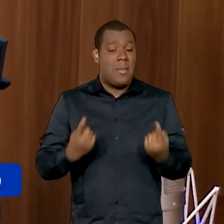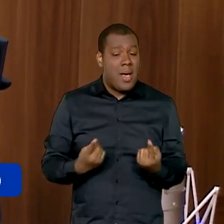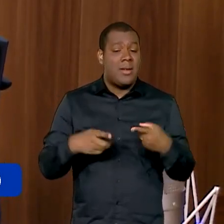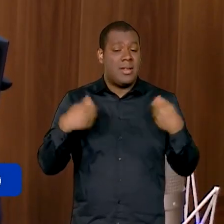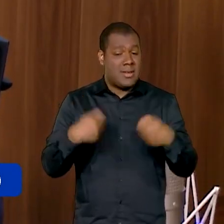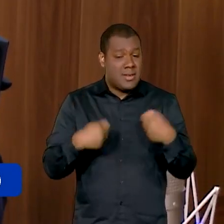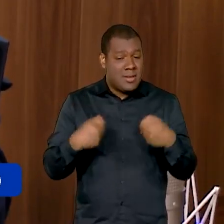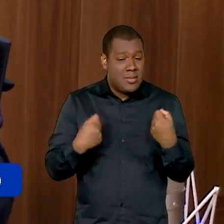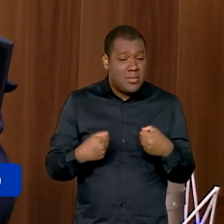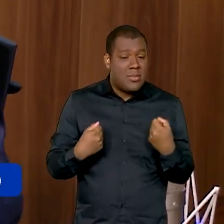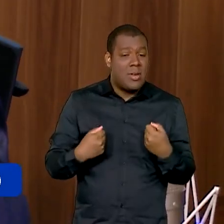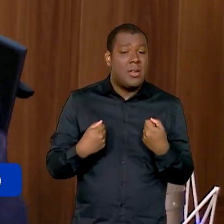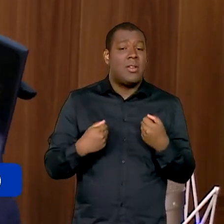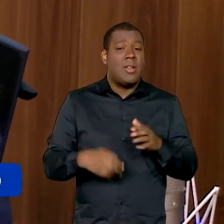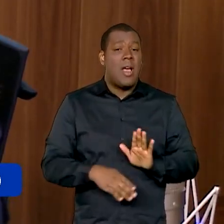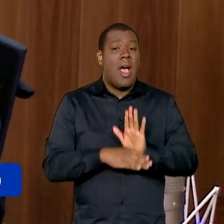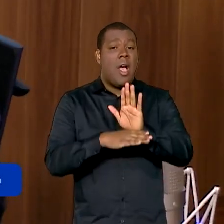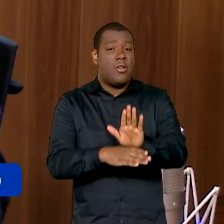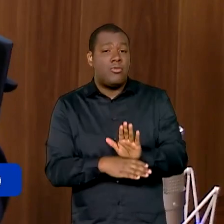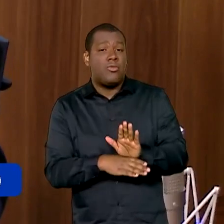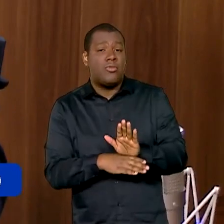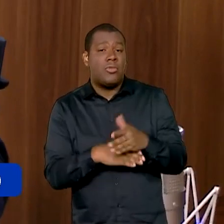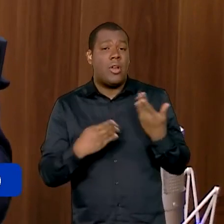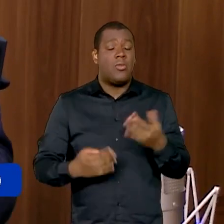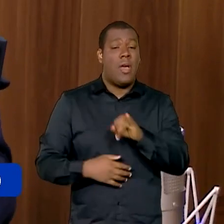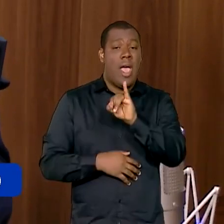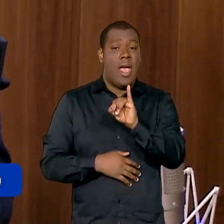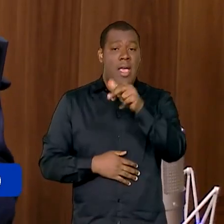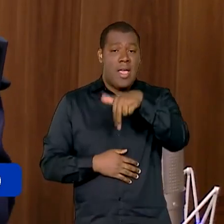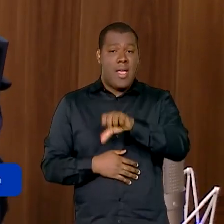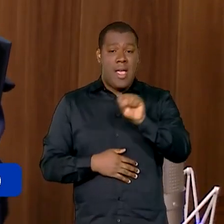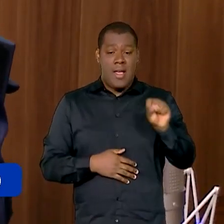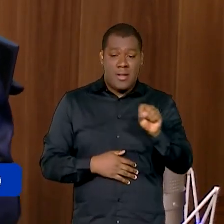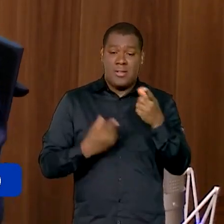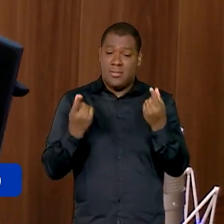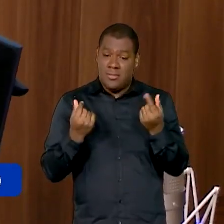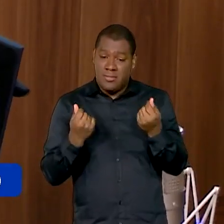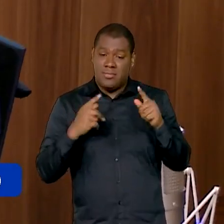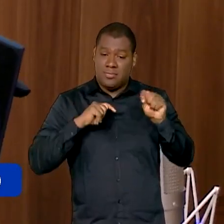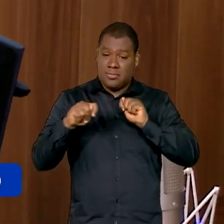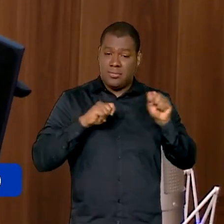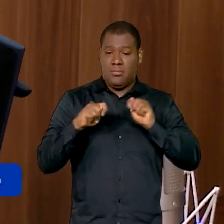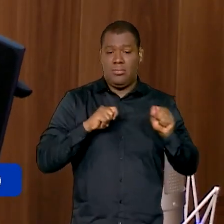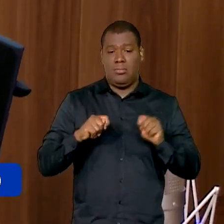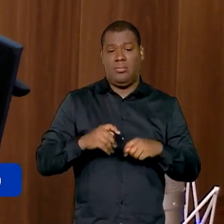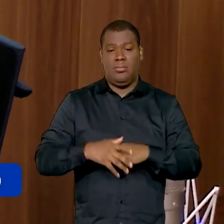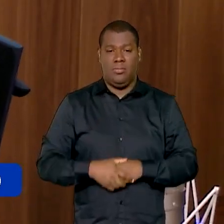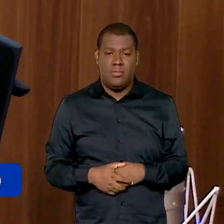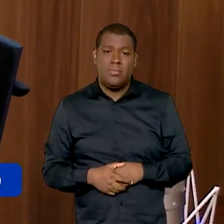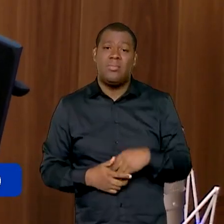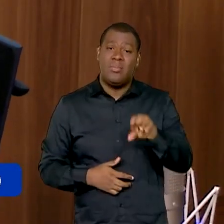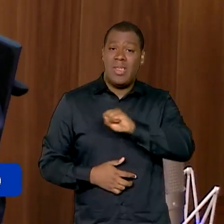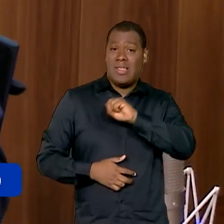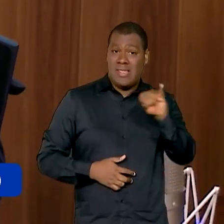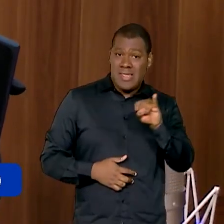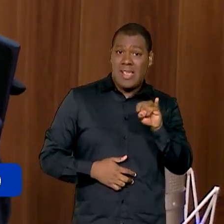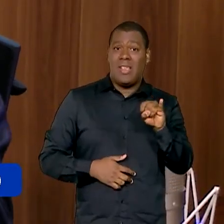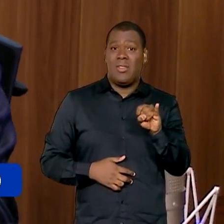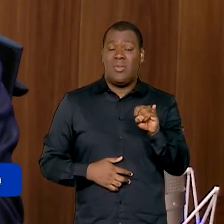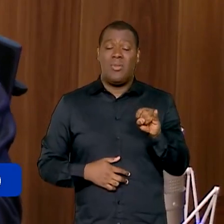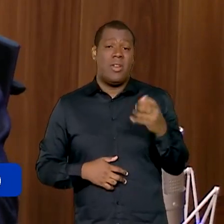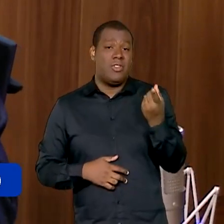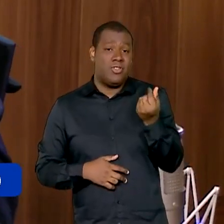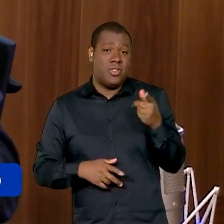do consumidor, para que o rombo da Previdência não cresça, porque aí é um custo social que todos nós, o motorista